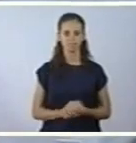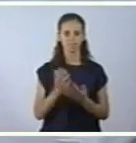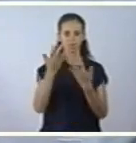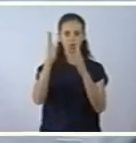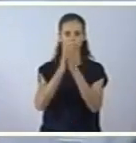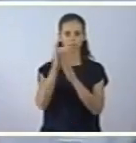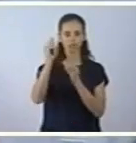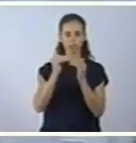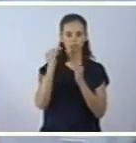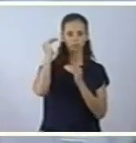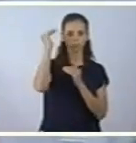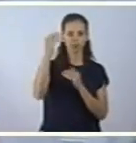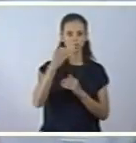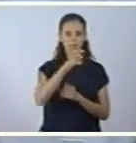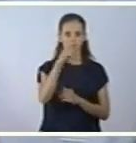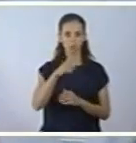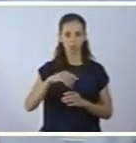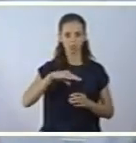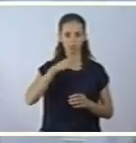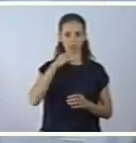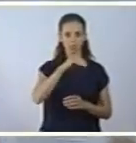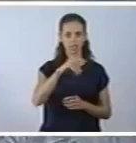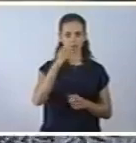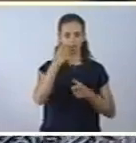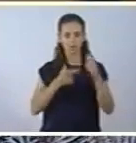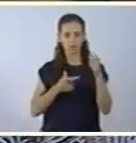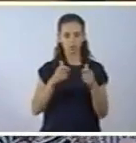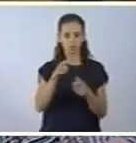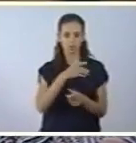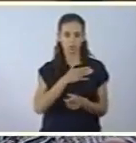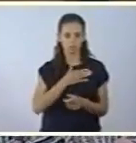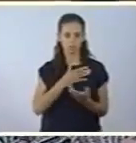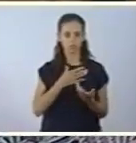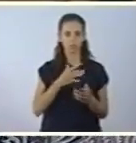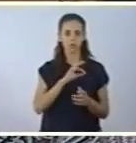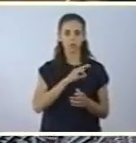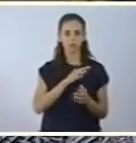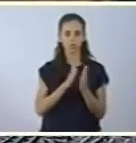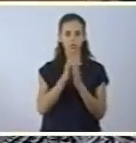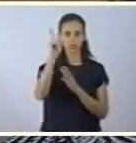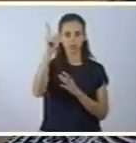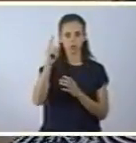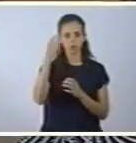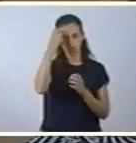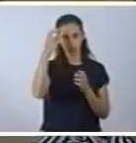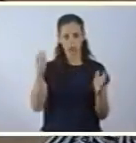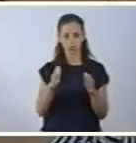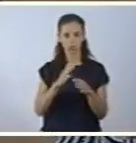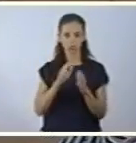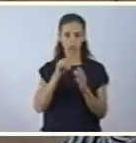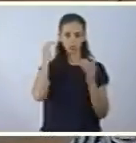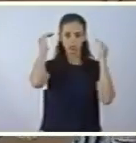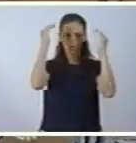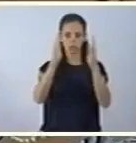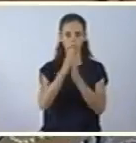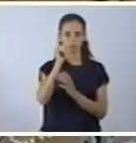Glória a Deus nas alturas e paz na terra aos homens por Ele amados. Senhor Deus, Rei dos céus,